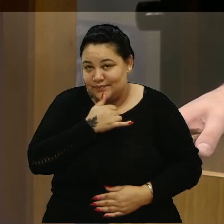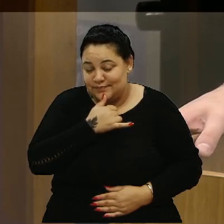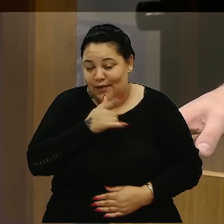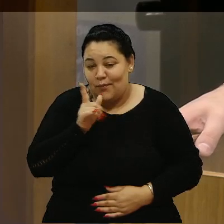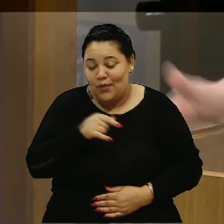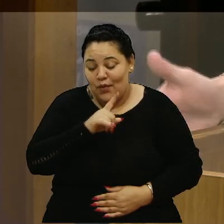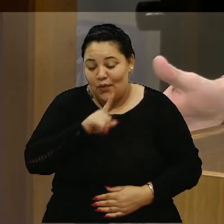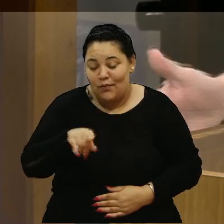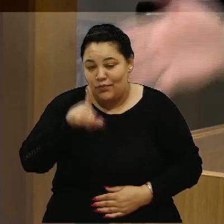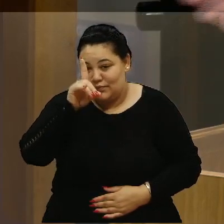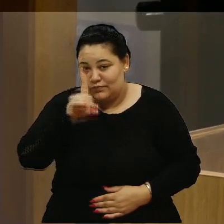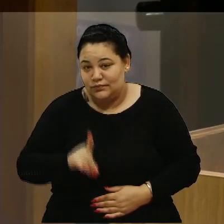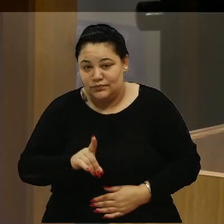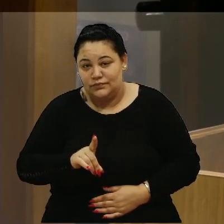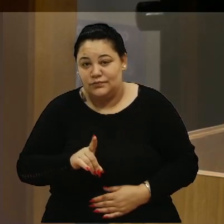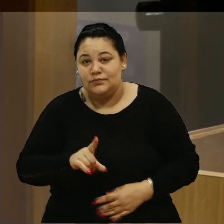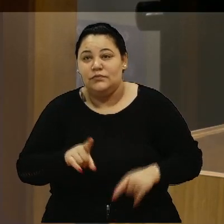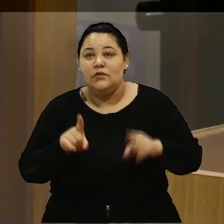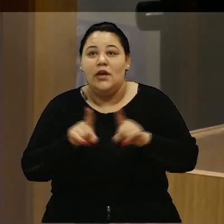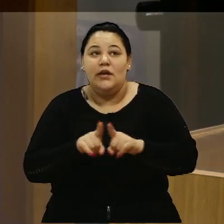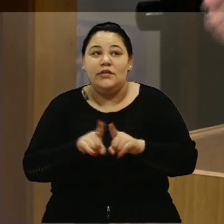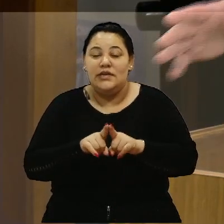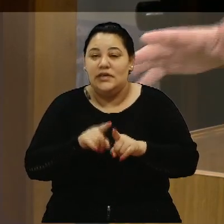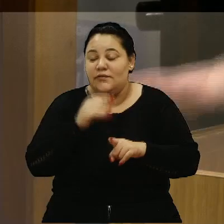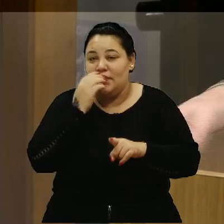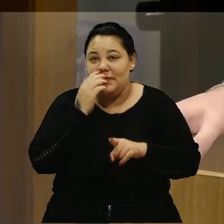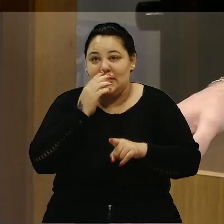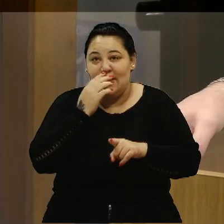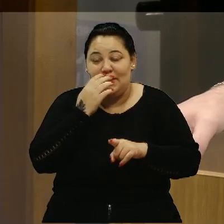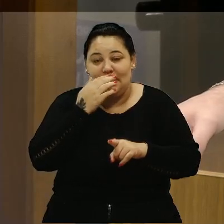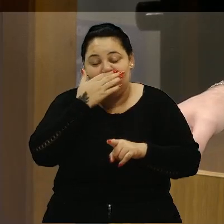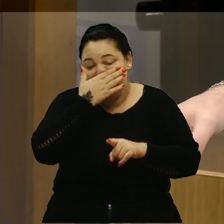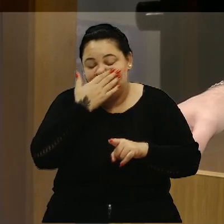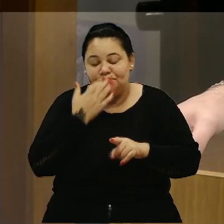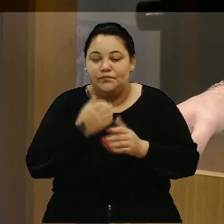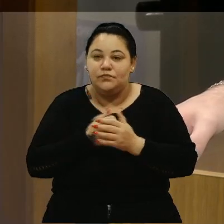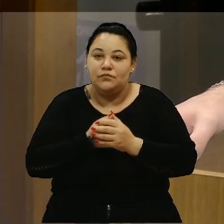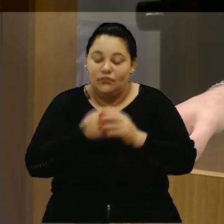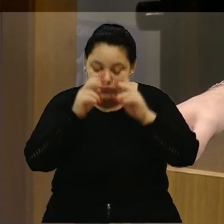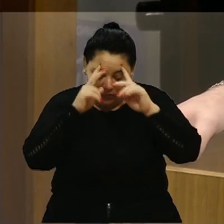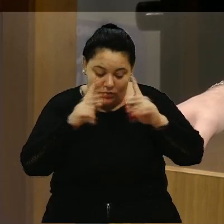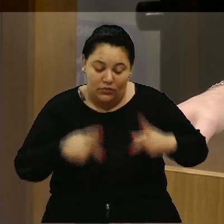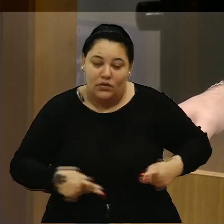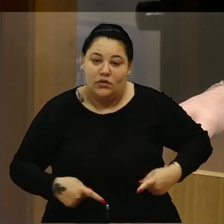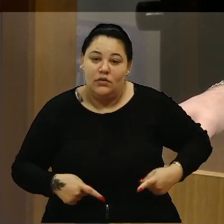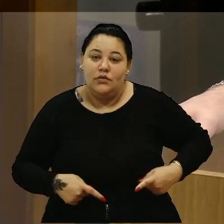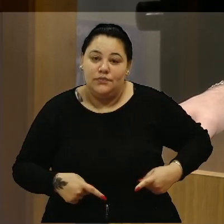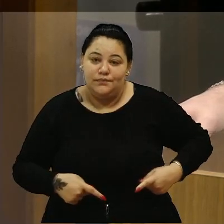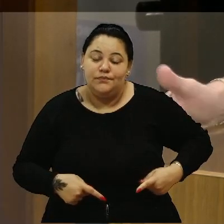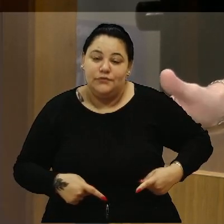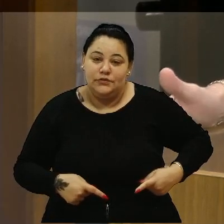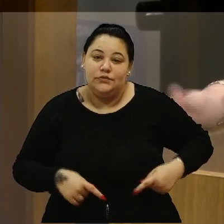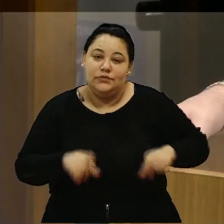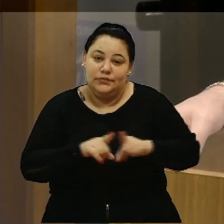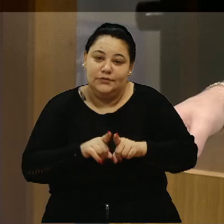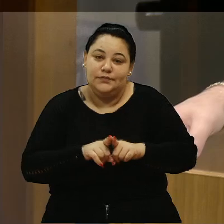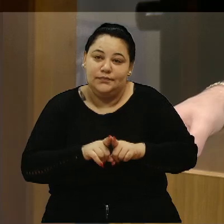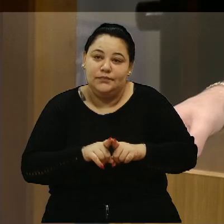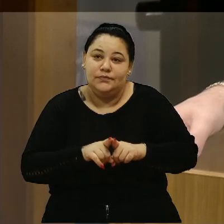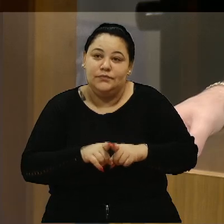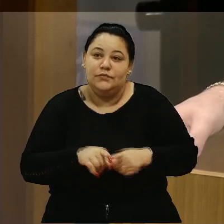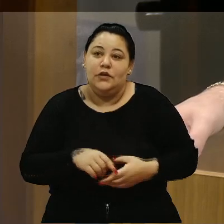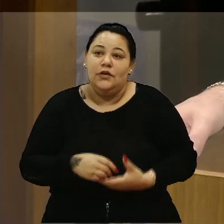direitos, no caso do cidadão brasileiro, que também quer ser reconhecido como cidadão italiano. Então, aqui eu